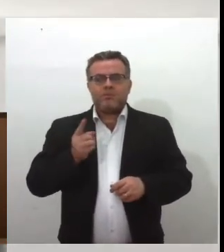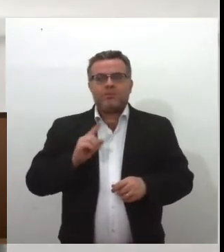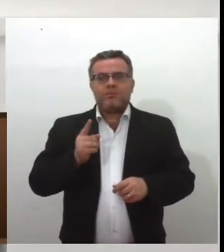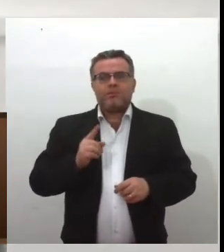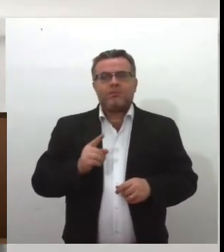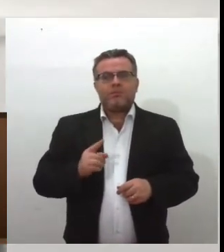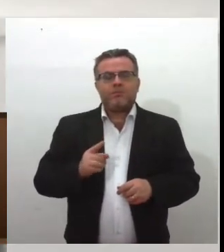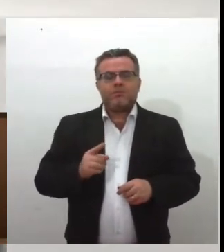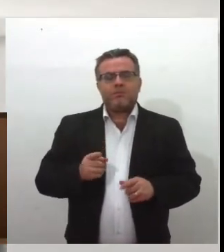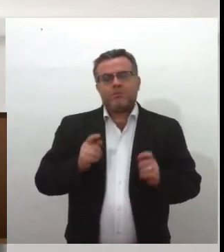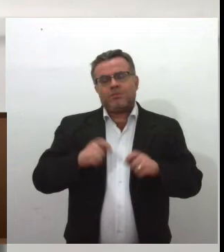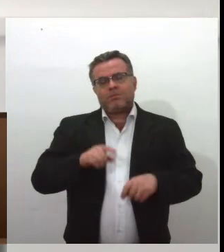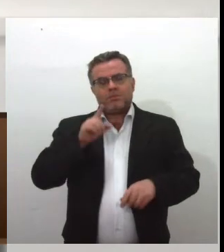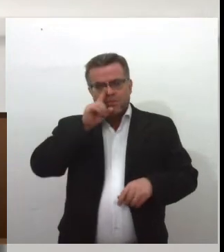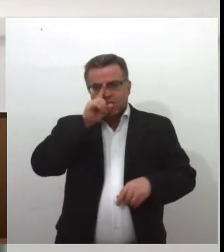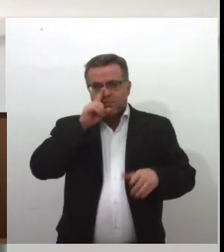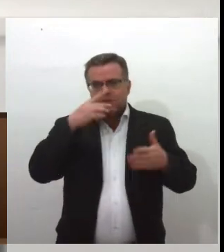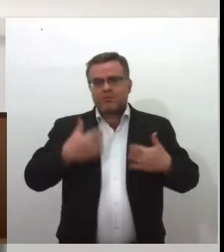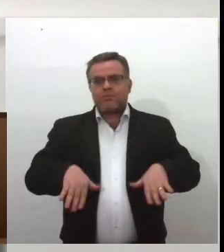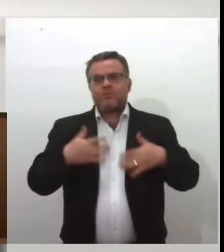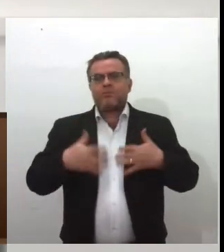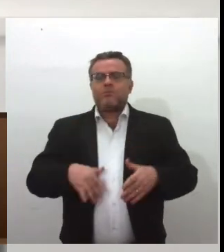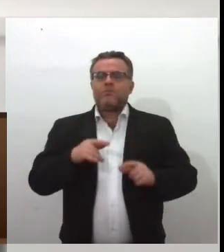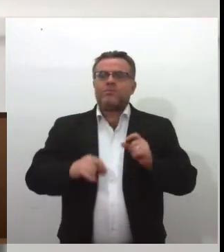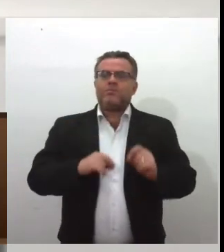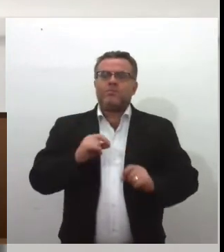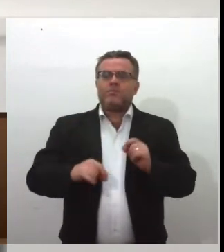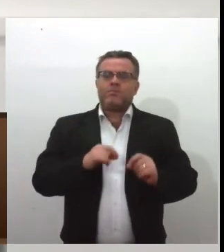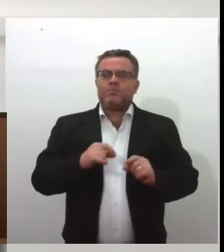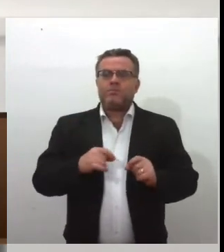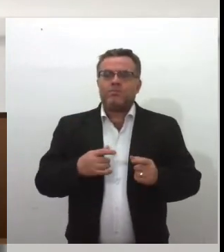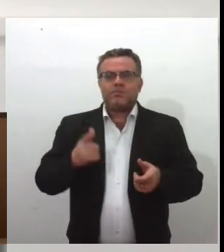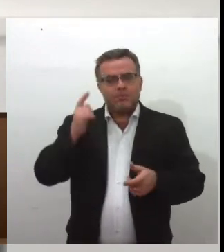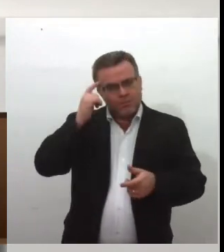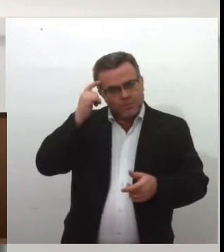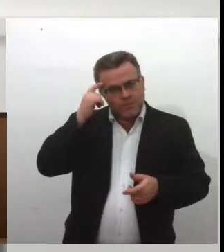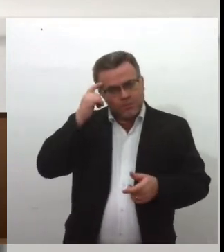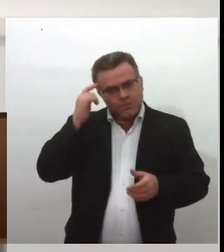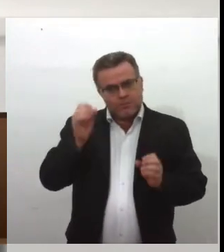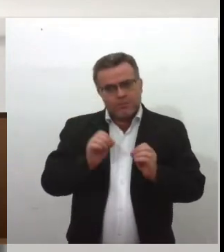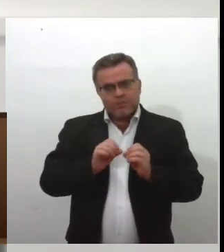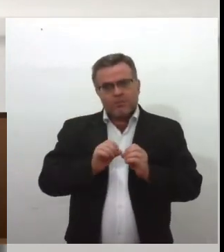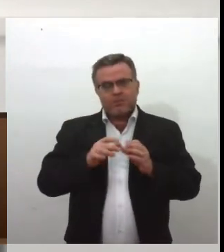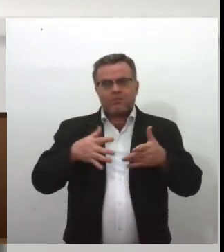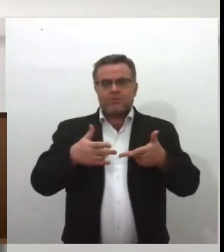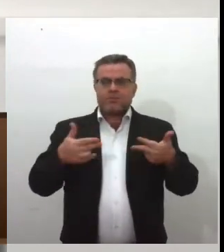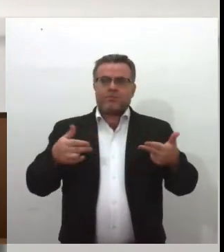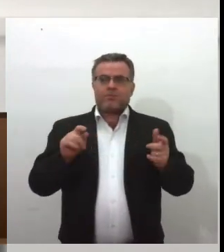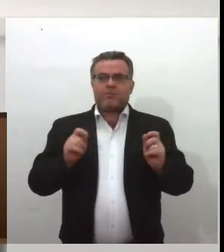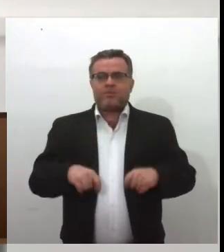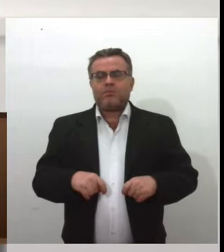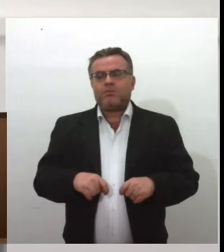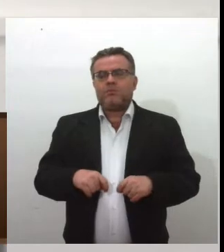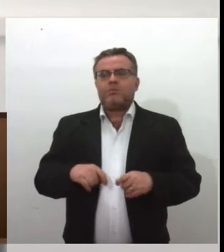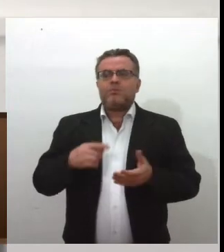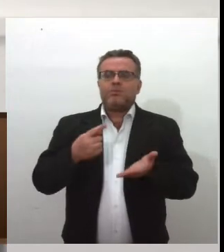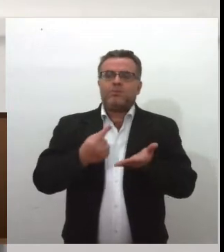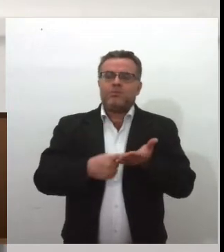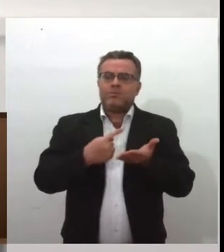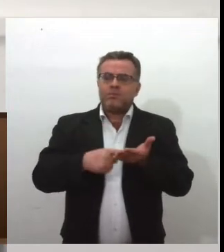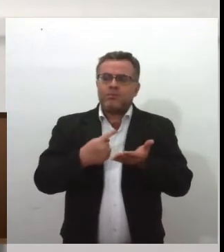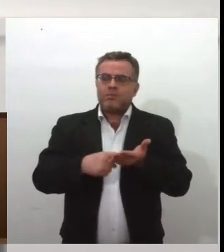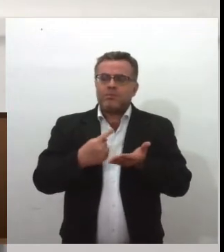É perigoso, porque esse pensamento mágico leva a uma demora